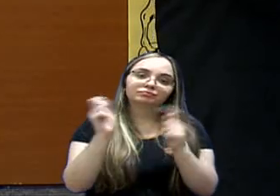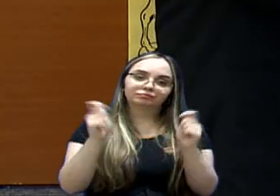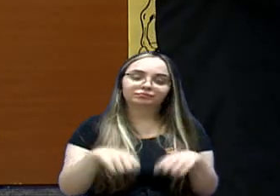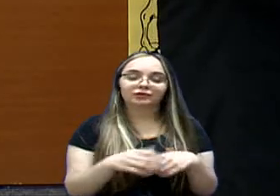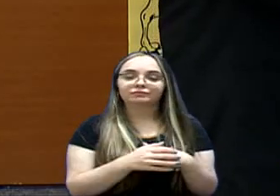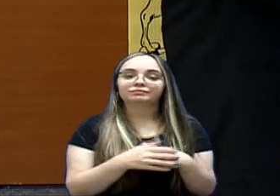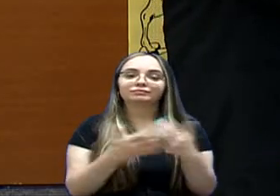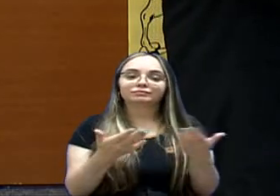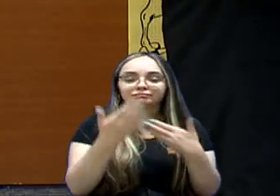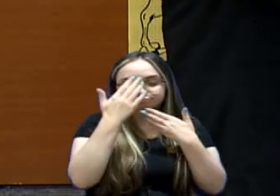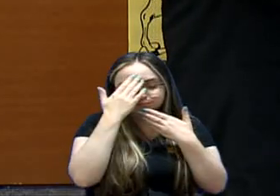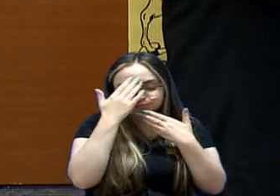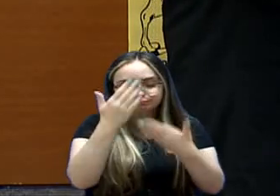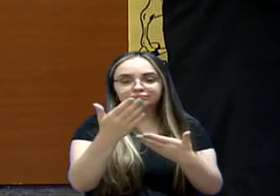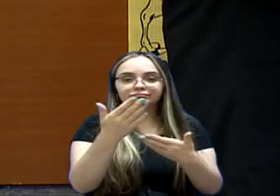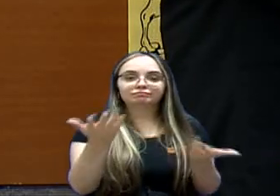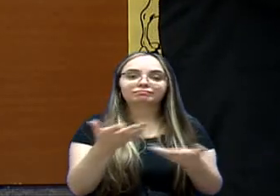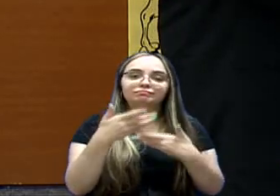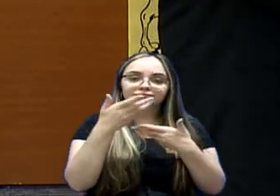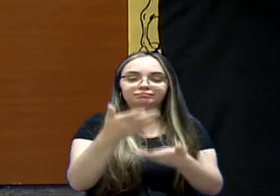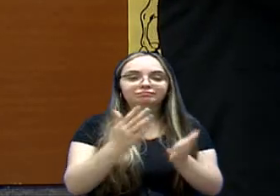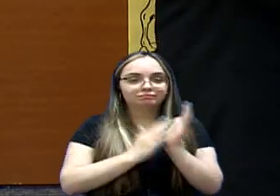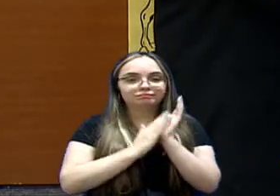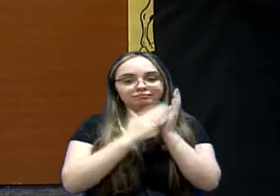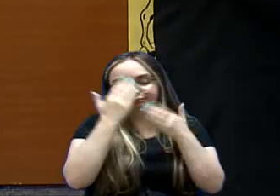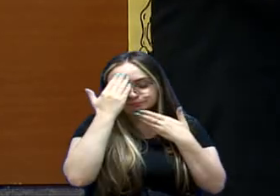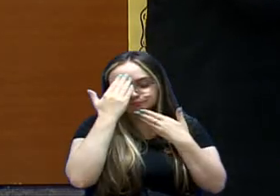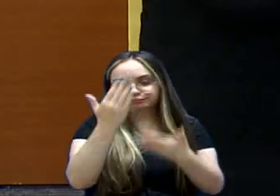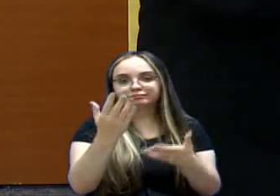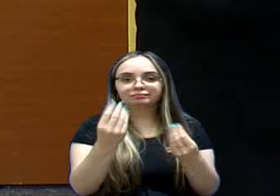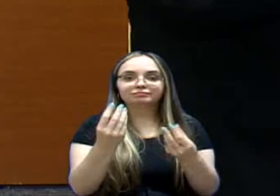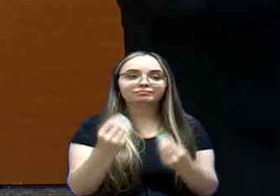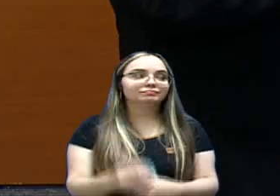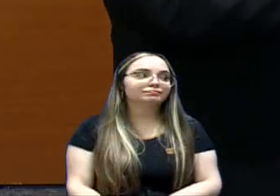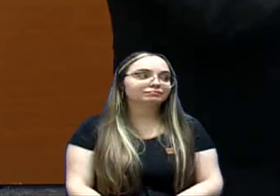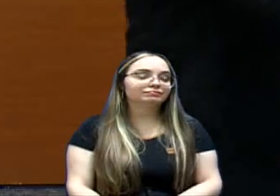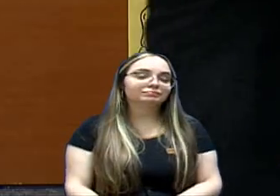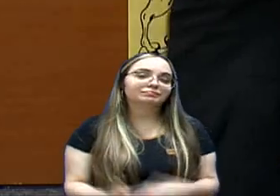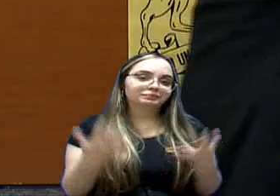vez, agradeço pela essa homenagem. Muito obrigado.